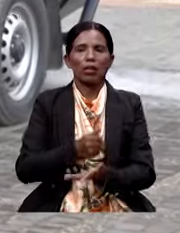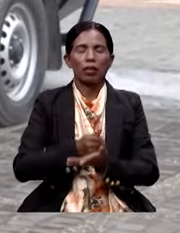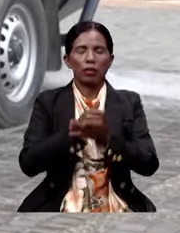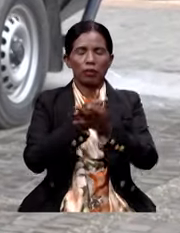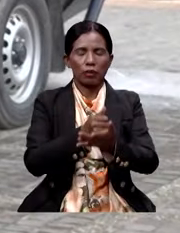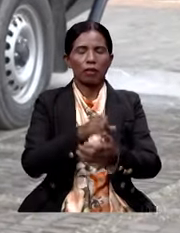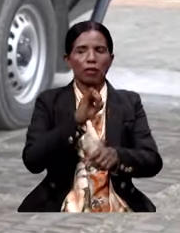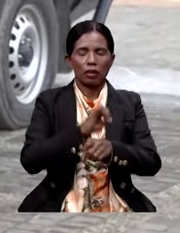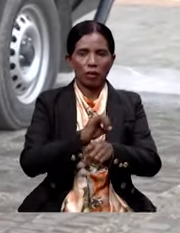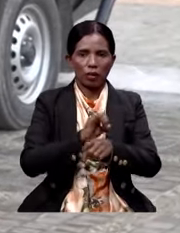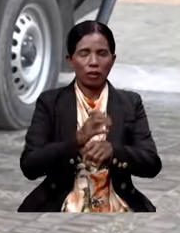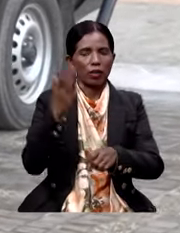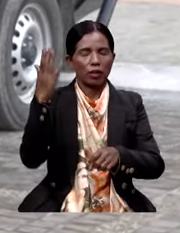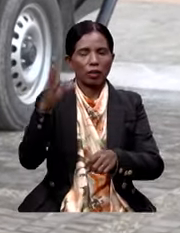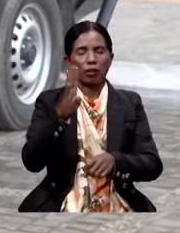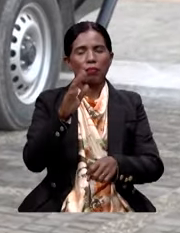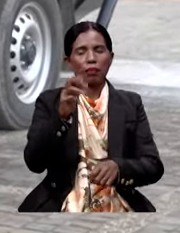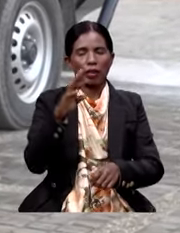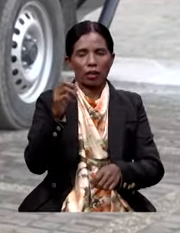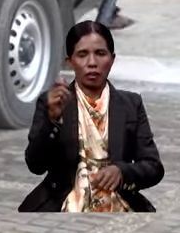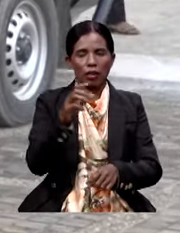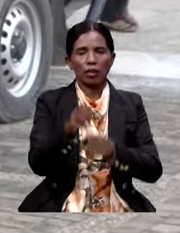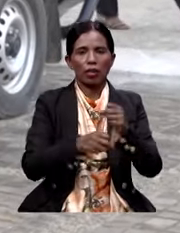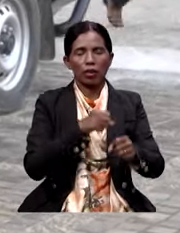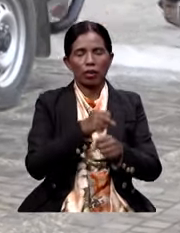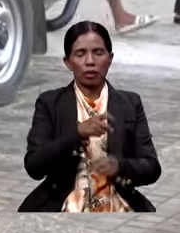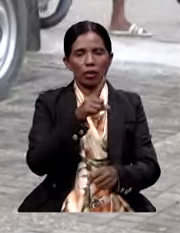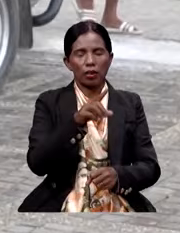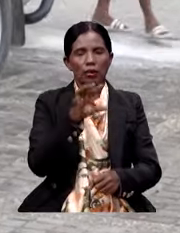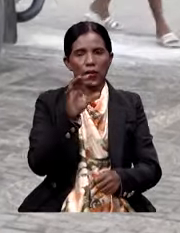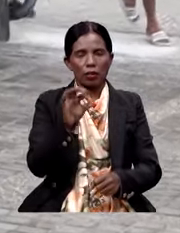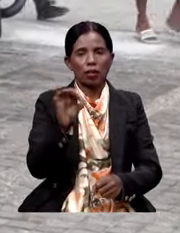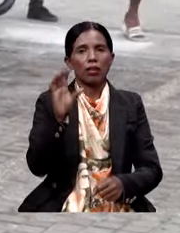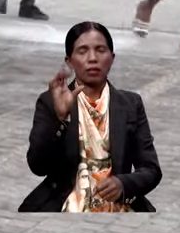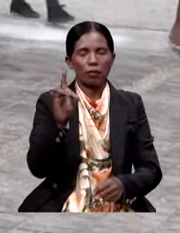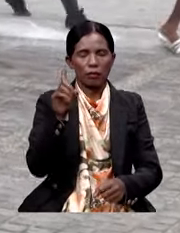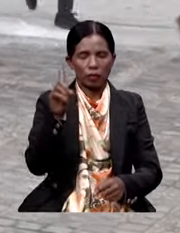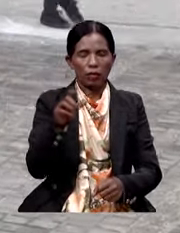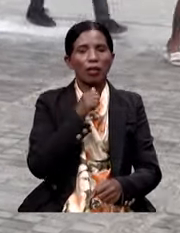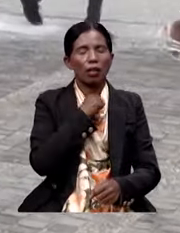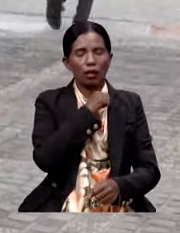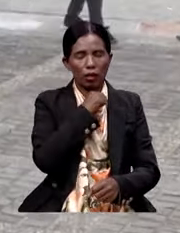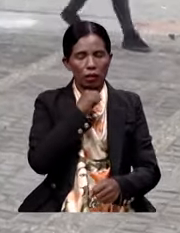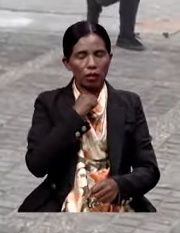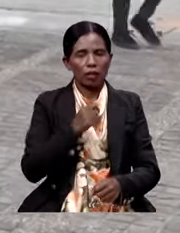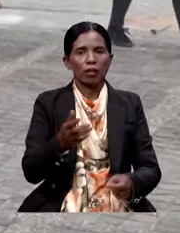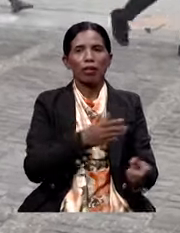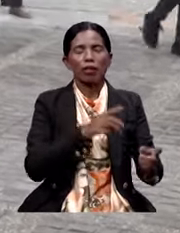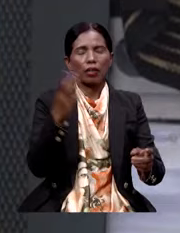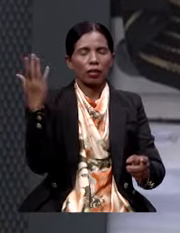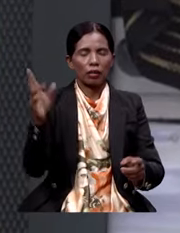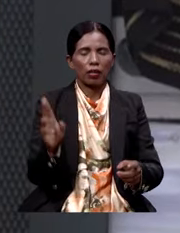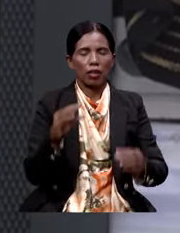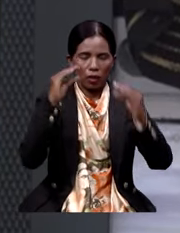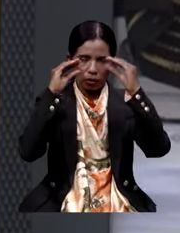paróquia Maximinos e a Braga. E a tina reunida a Tucia Walunulo Resinida, Amo Ildefonso matricula e a